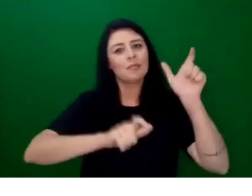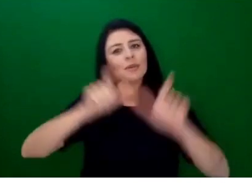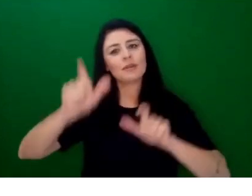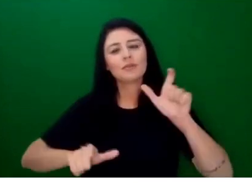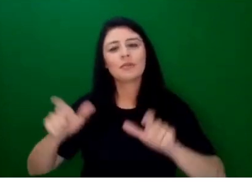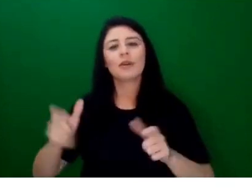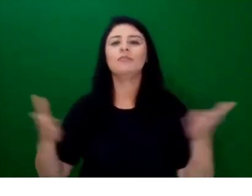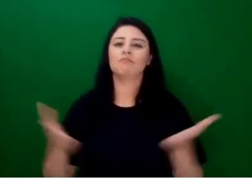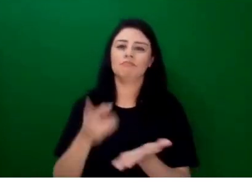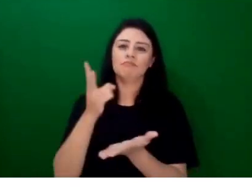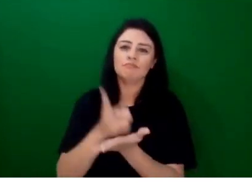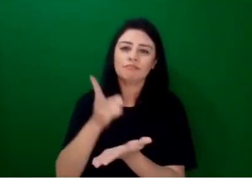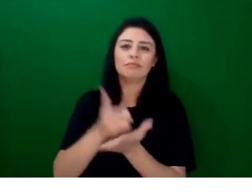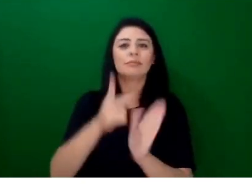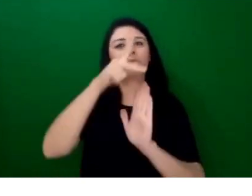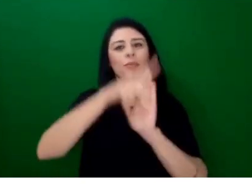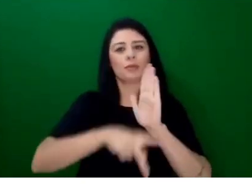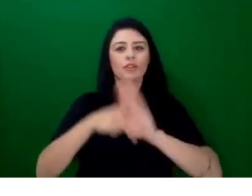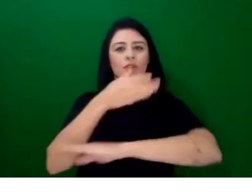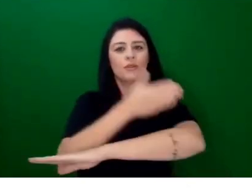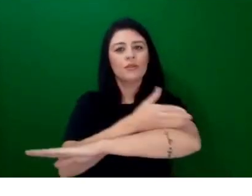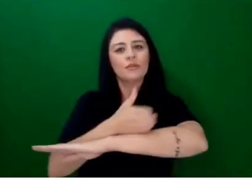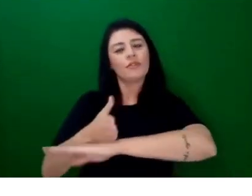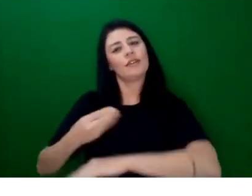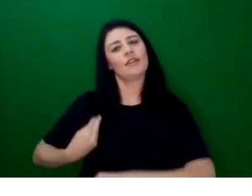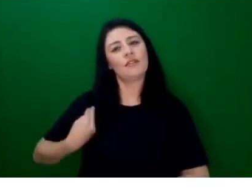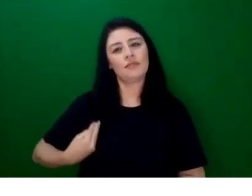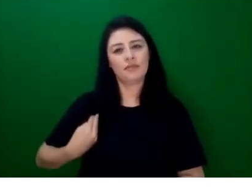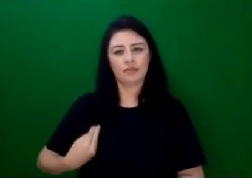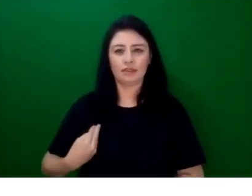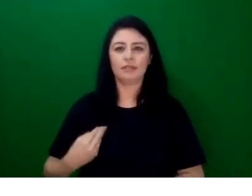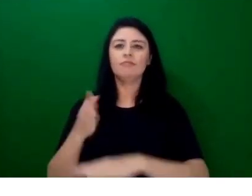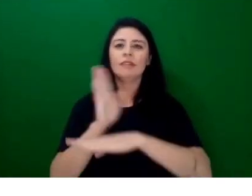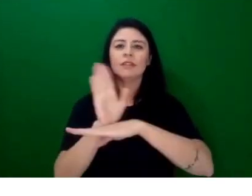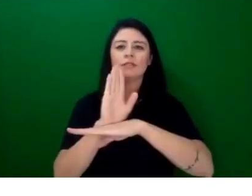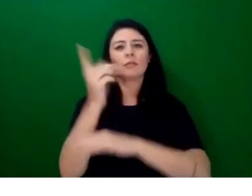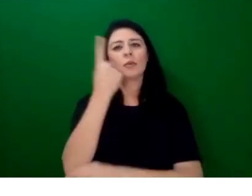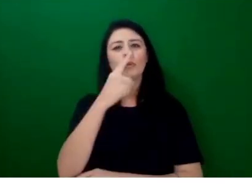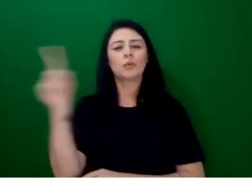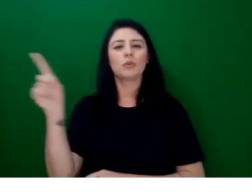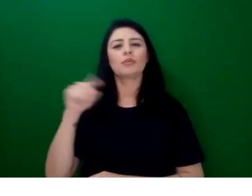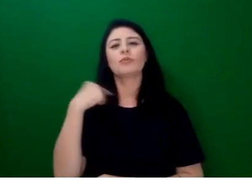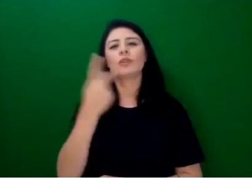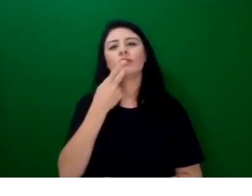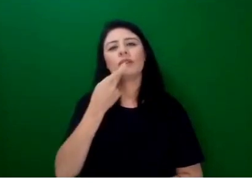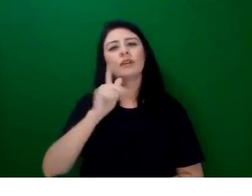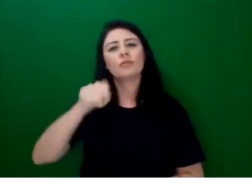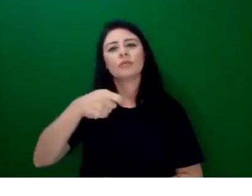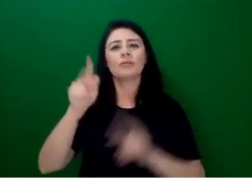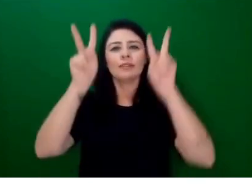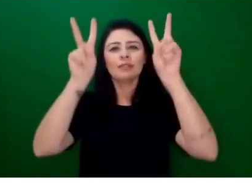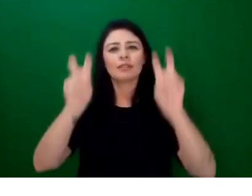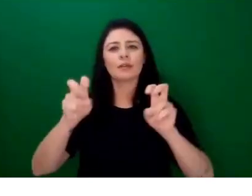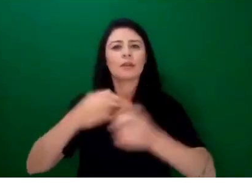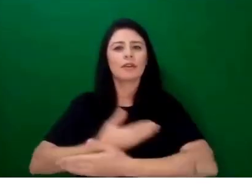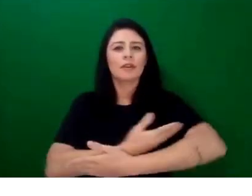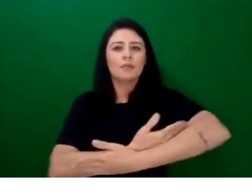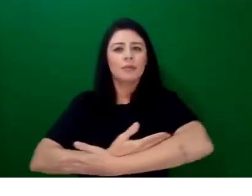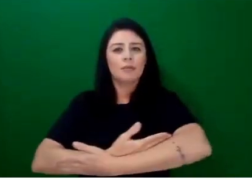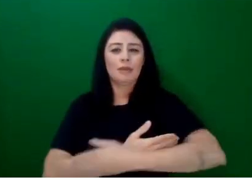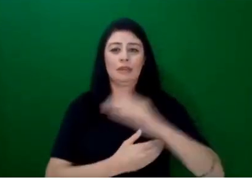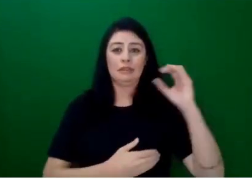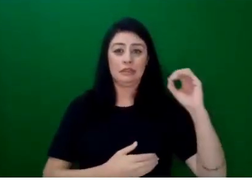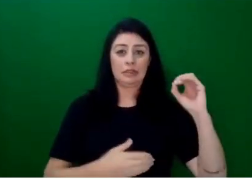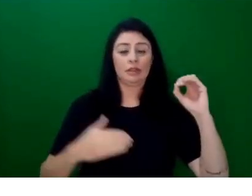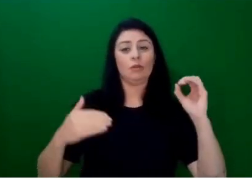Oi pessoal! Dando continuidade ao nosso projeto Fases, no último vídeo nós falamos sobre os bebês, a introdução alimentar dos bebês